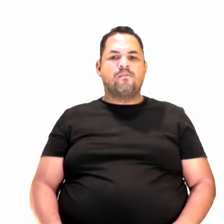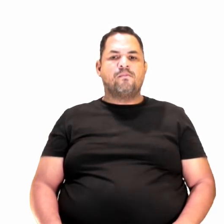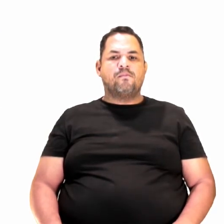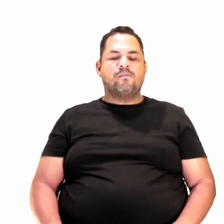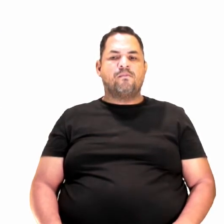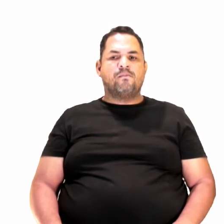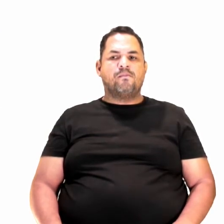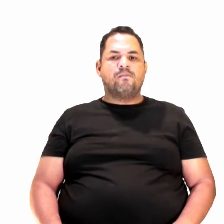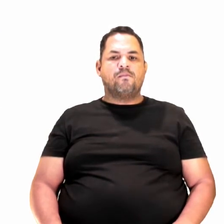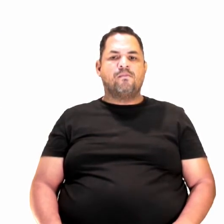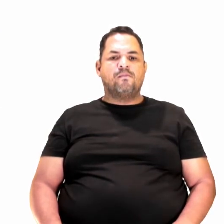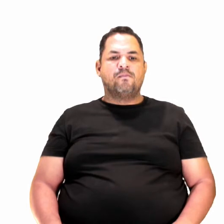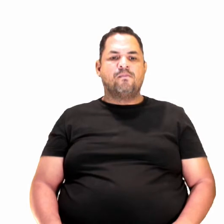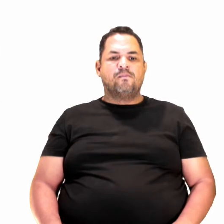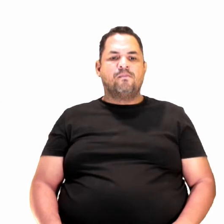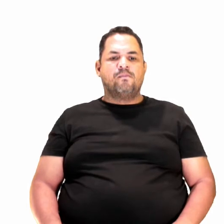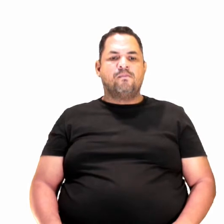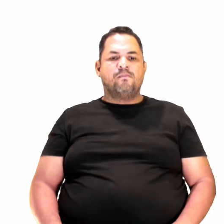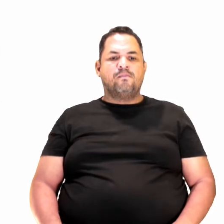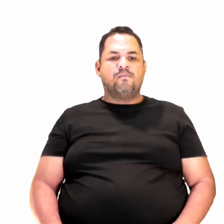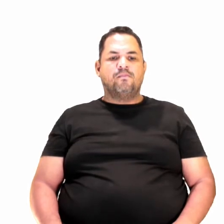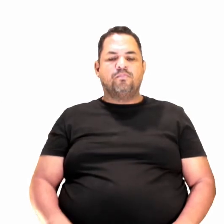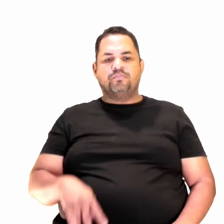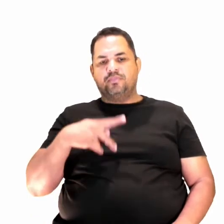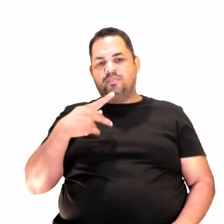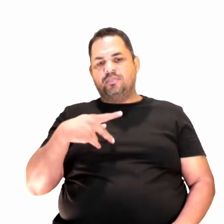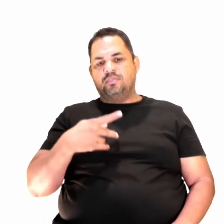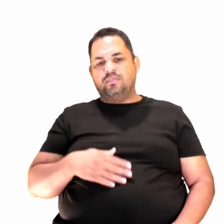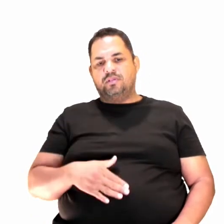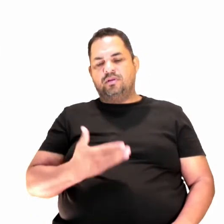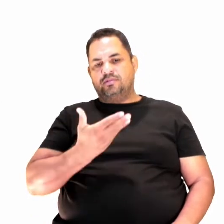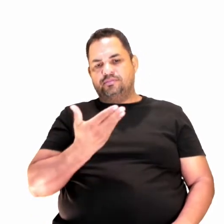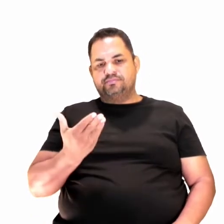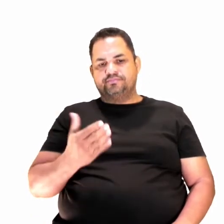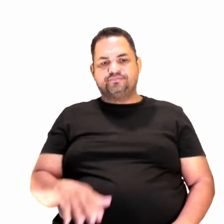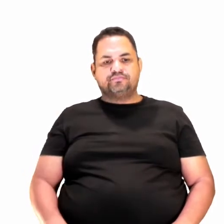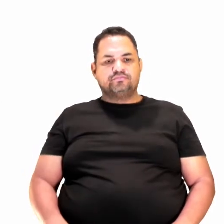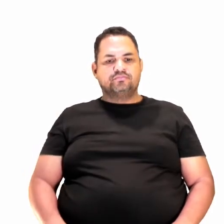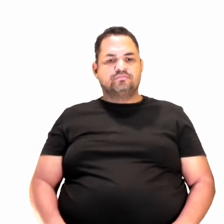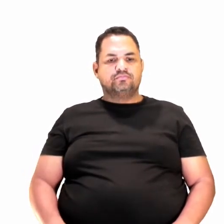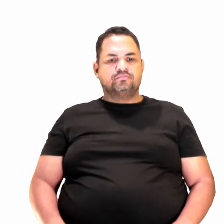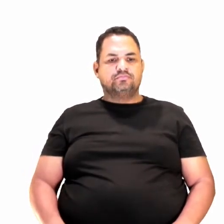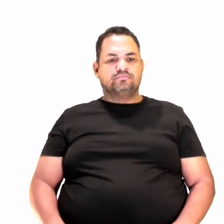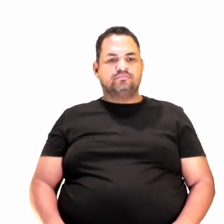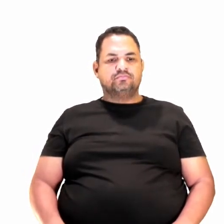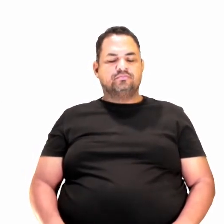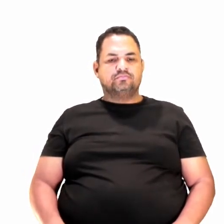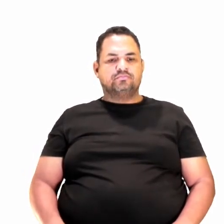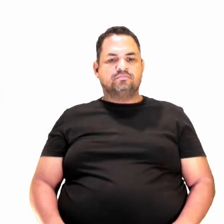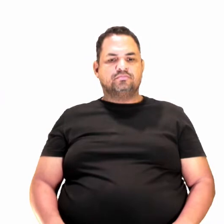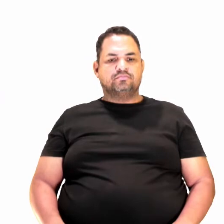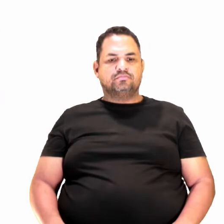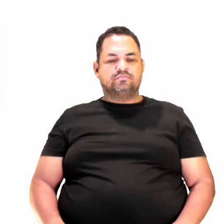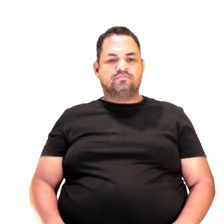seu fio capilar. Como é que é o type dele? É curly. Curly, que é o que?